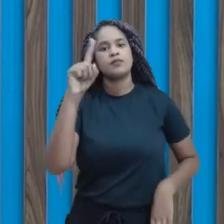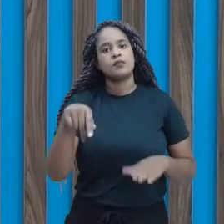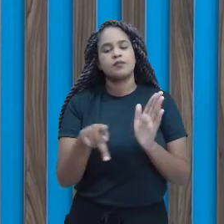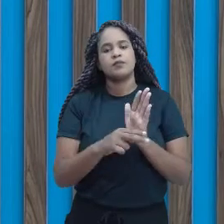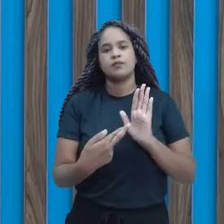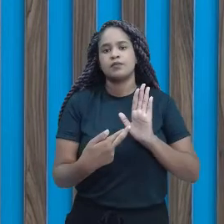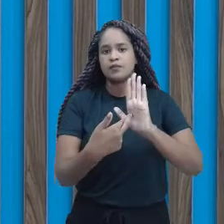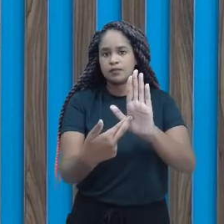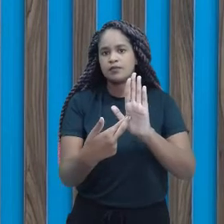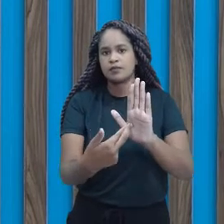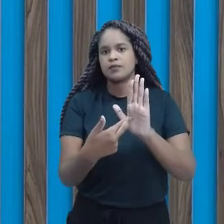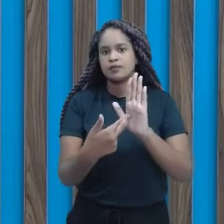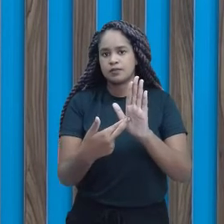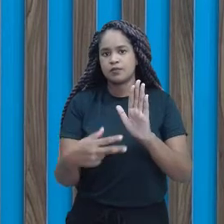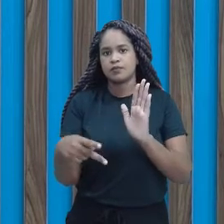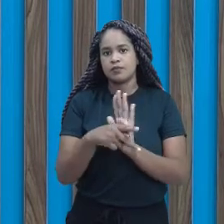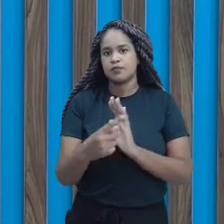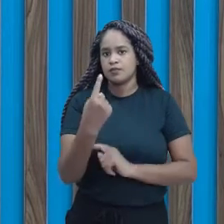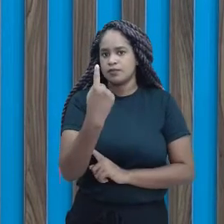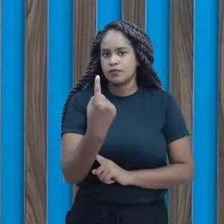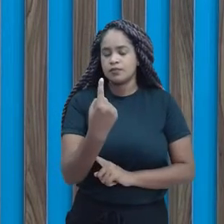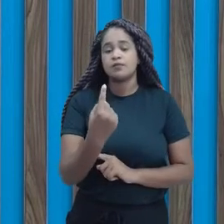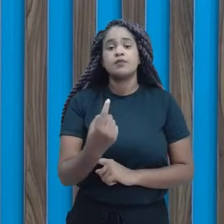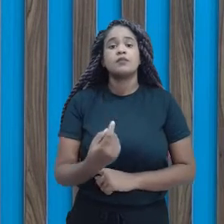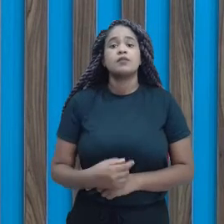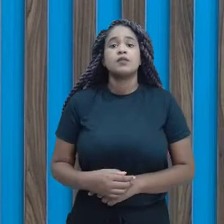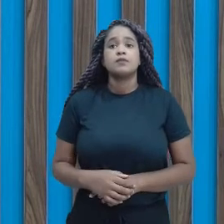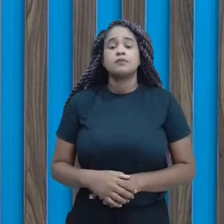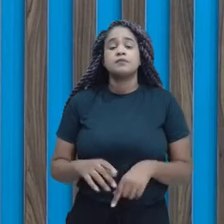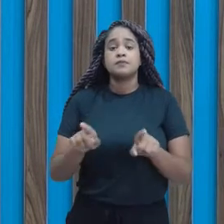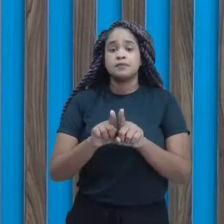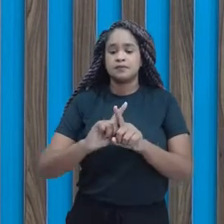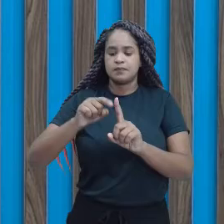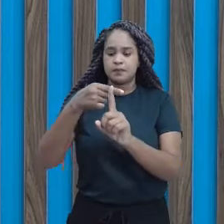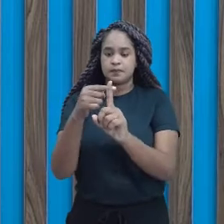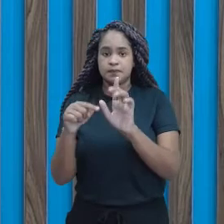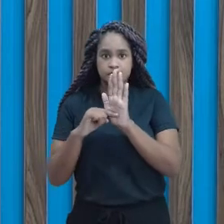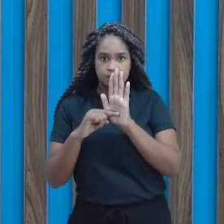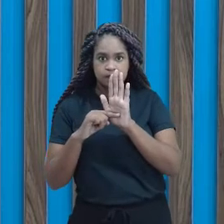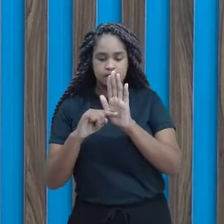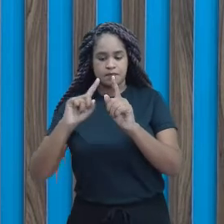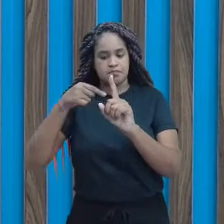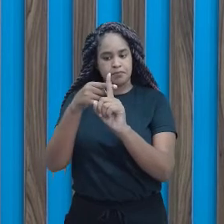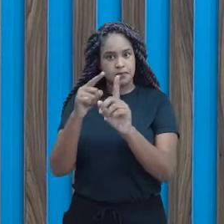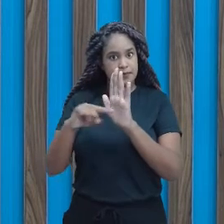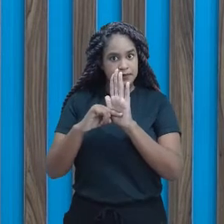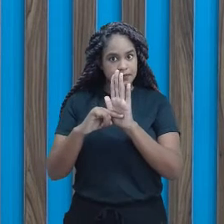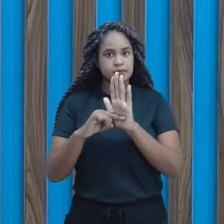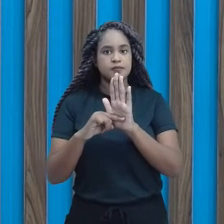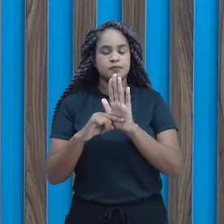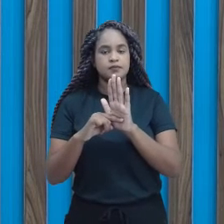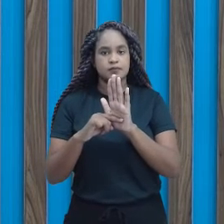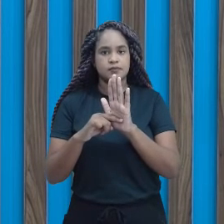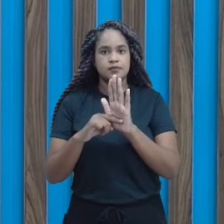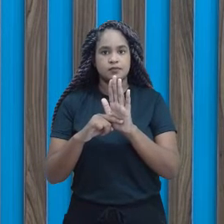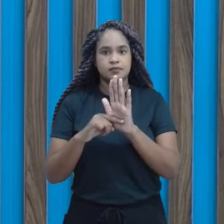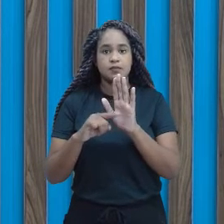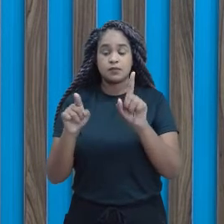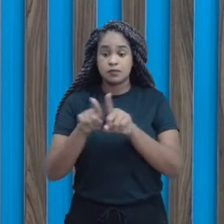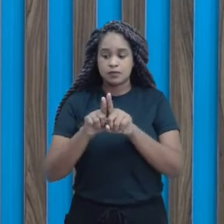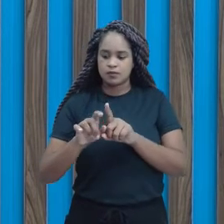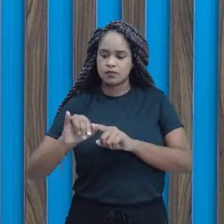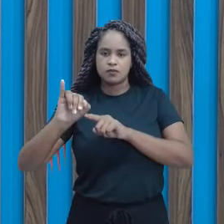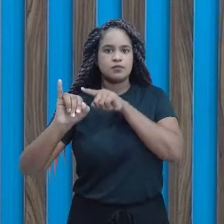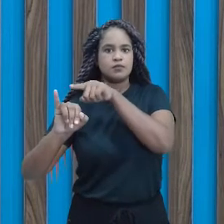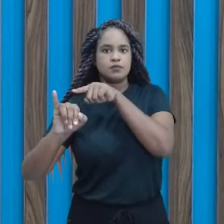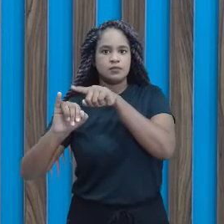é aquele valorzinho que está ali. Quando a gente coloca o valor de mais ou de menos e aquela taxazinha que a gente colocou a letra I